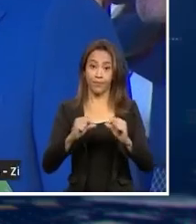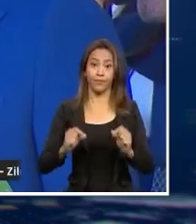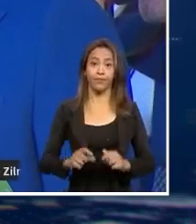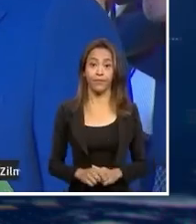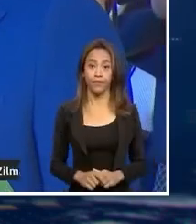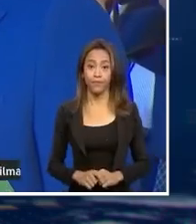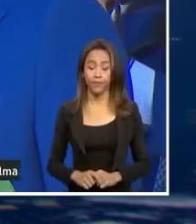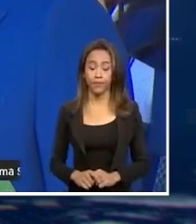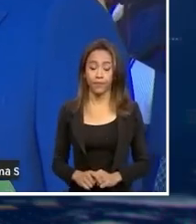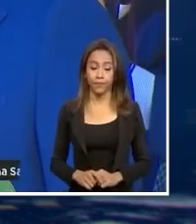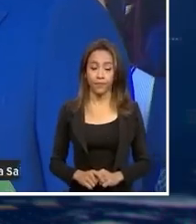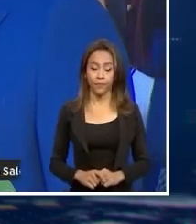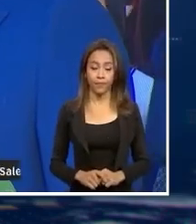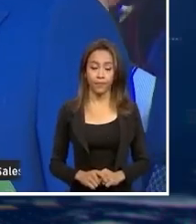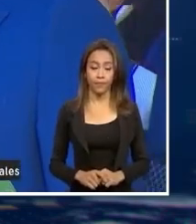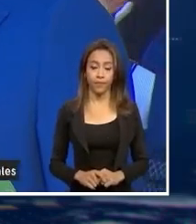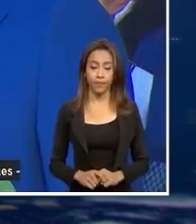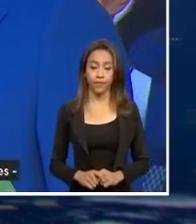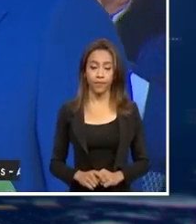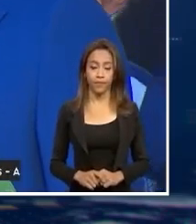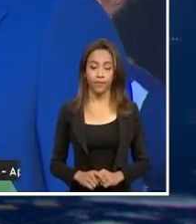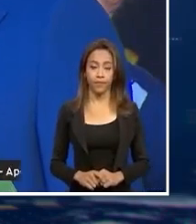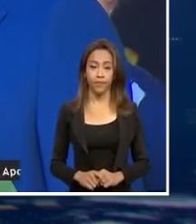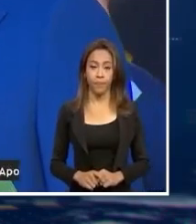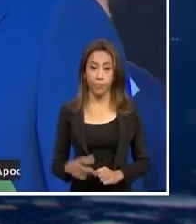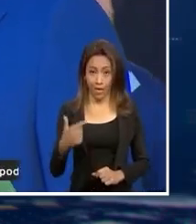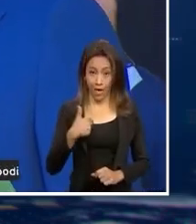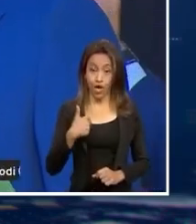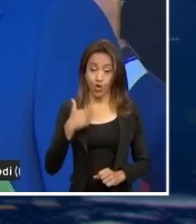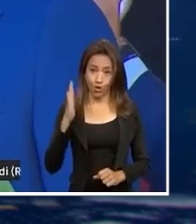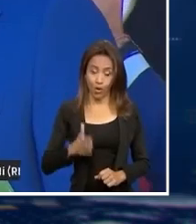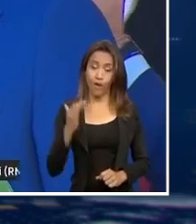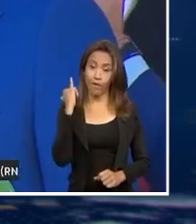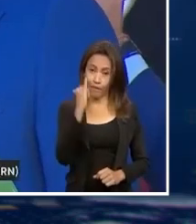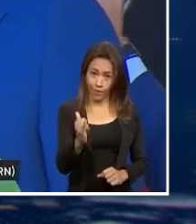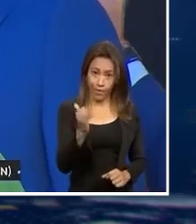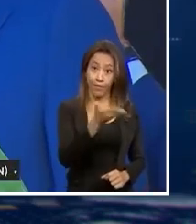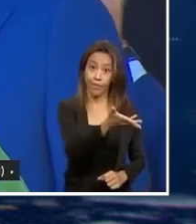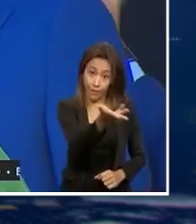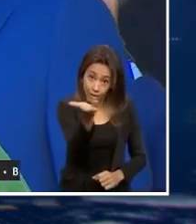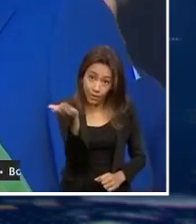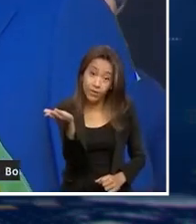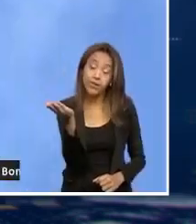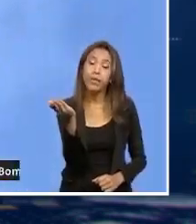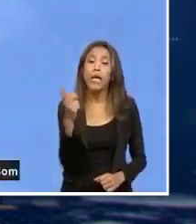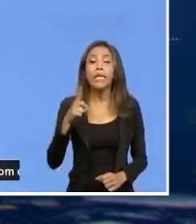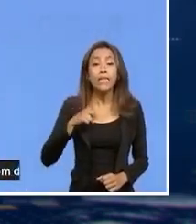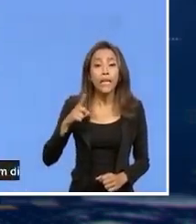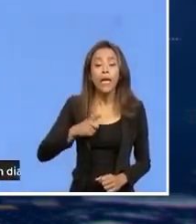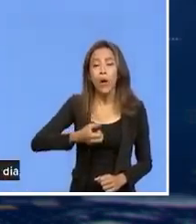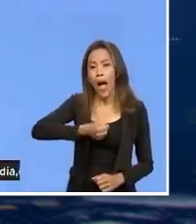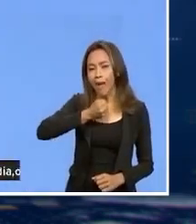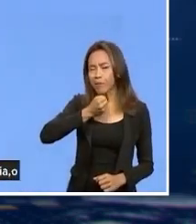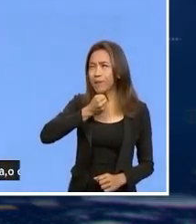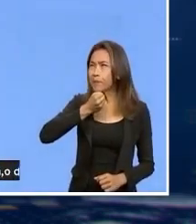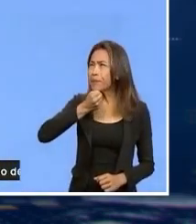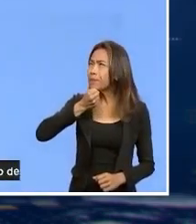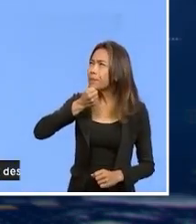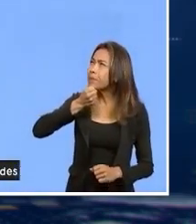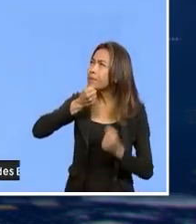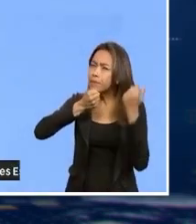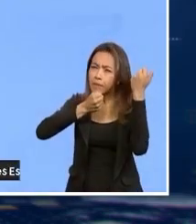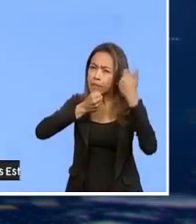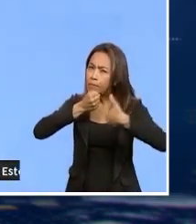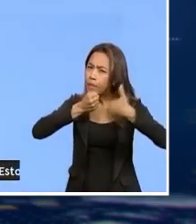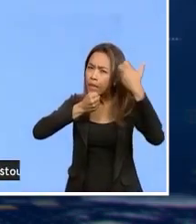e um link que vai para o Brasil inteiro, qualquer um de qualquer parte pode acompanhar. tinha menos de 1.000 pessoas acompanhando quando eu olhei. Acho que